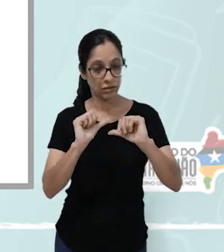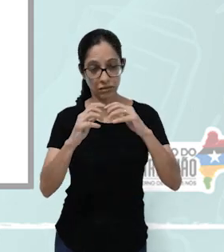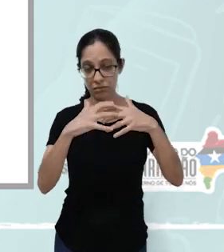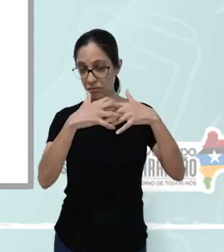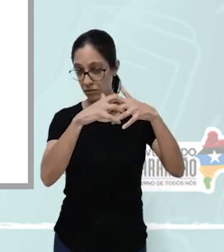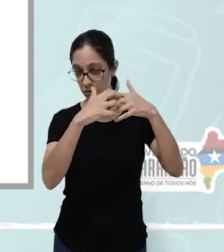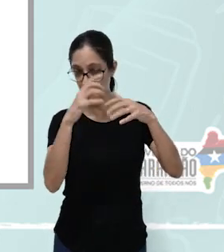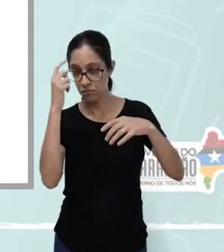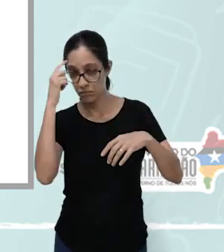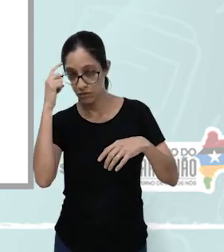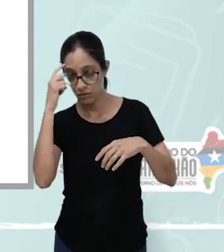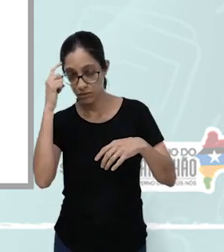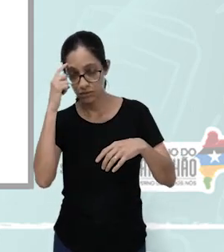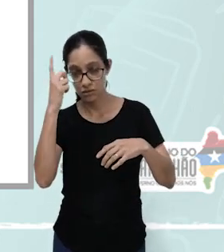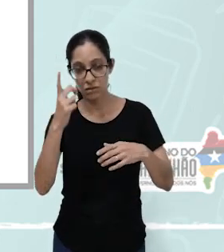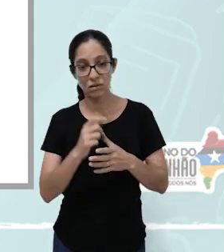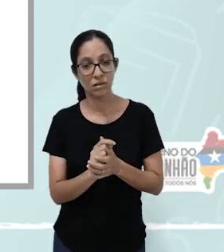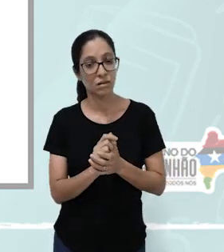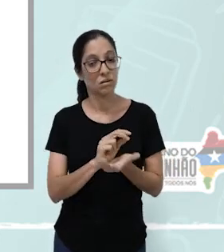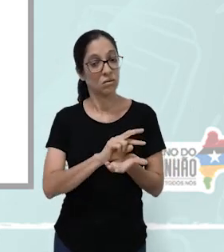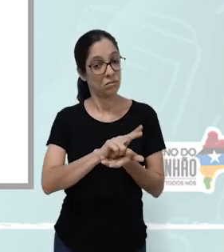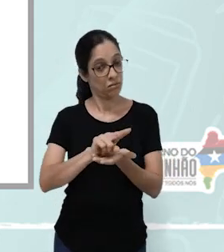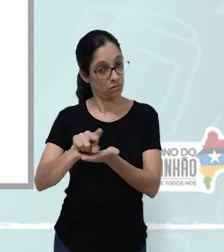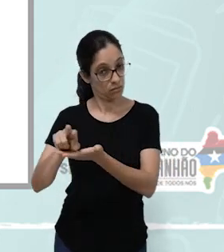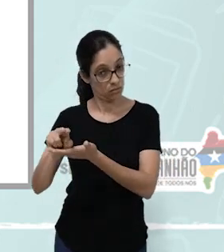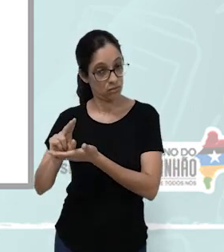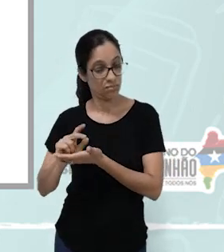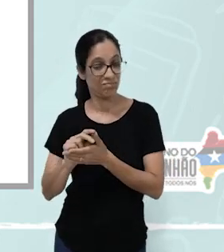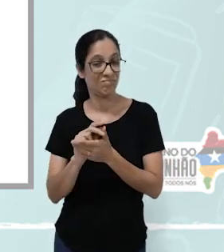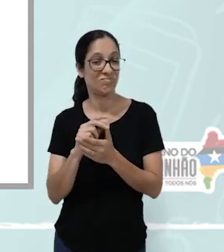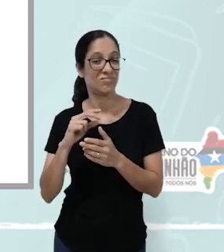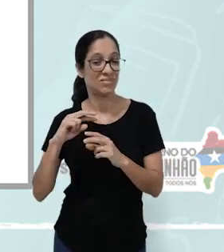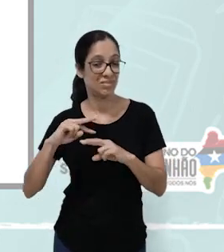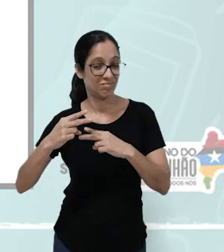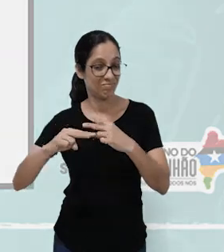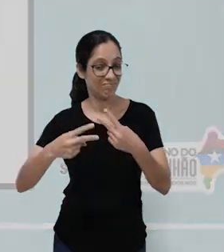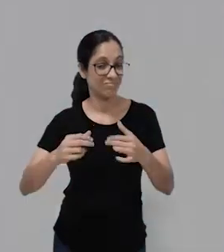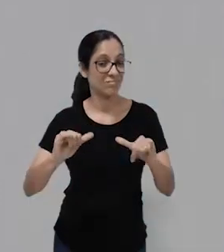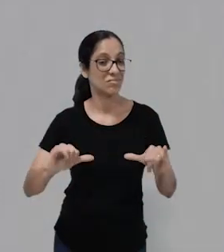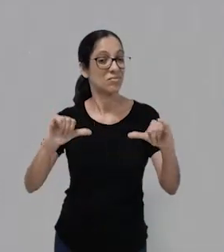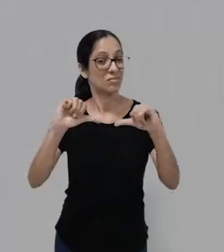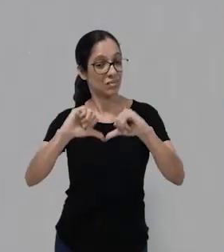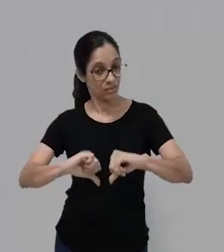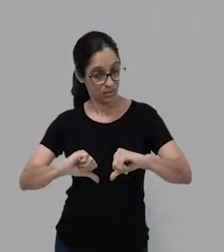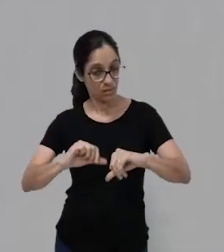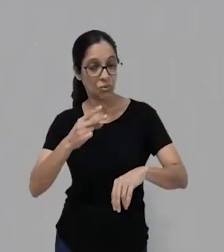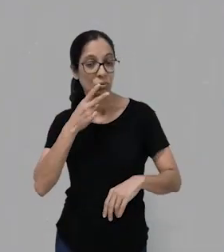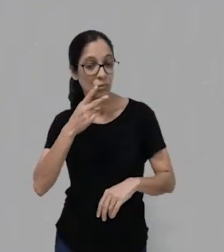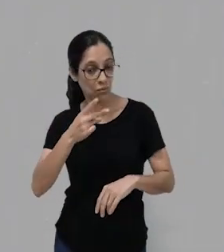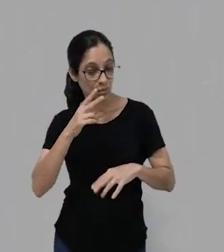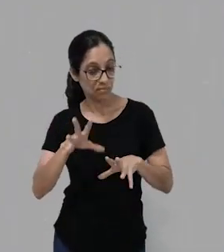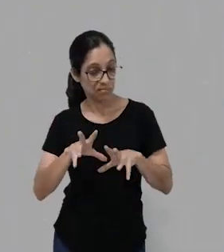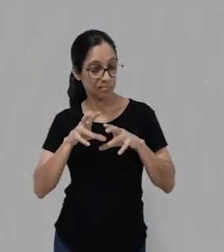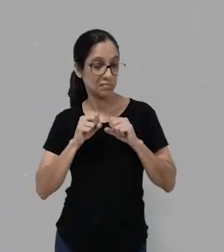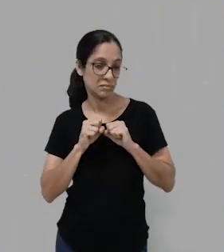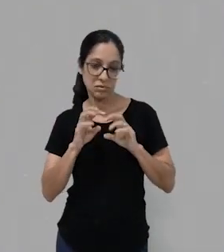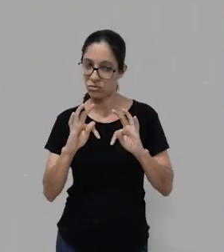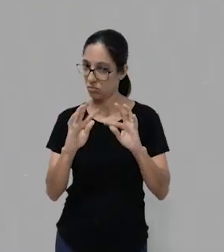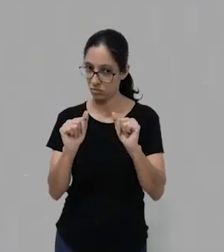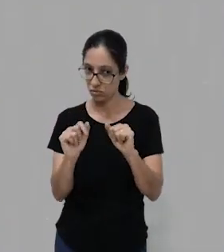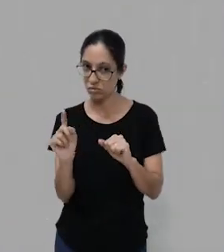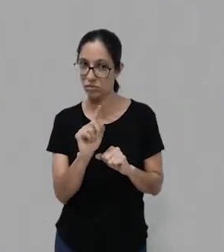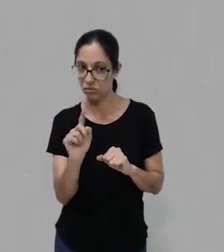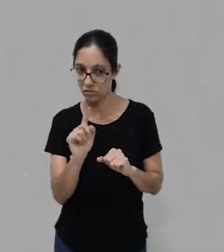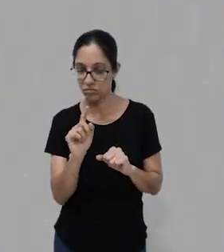de pensar. Então, esses são um dos malefícios que o cigarro traz para o indivíduo. Não são todos, tá,